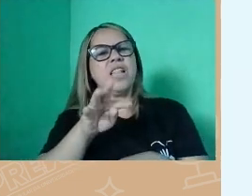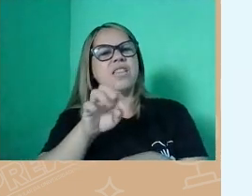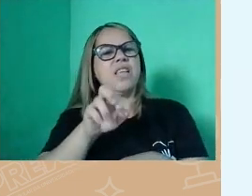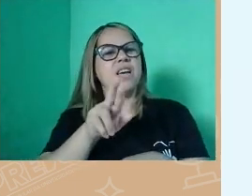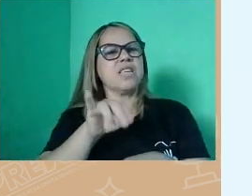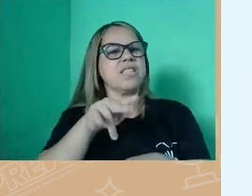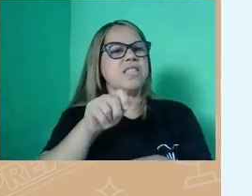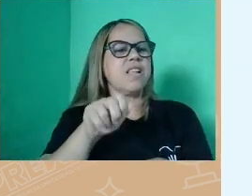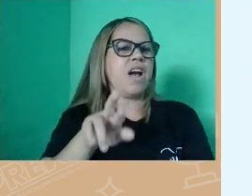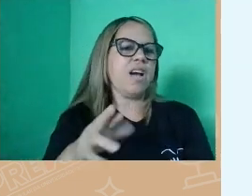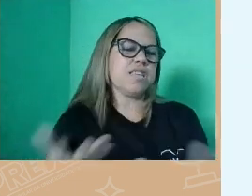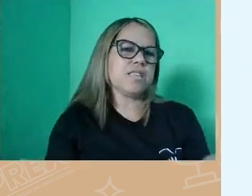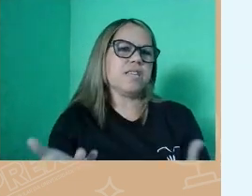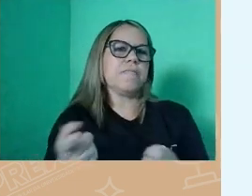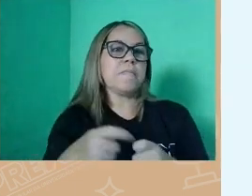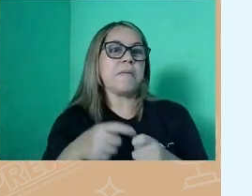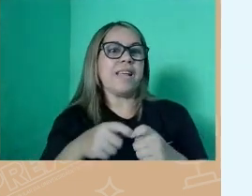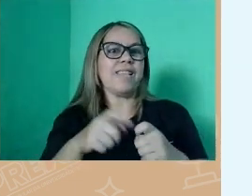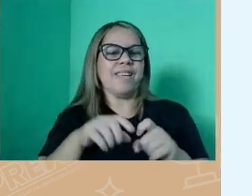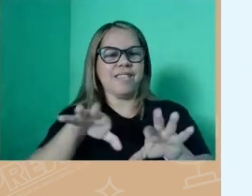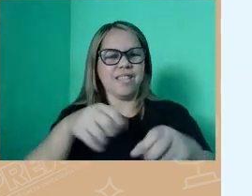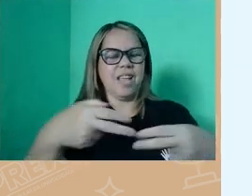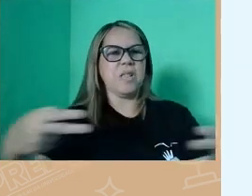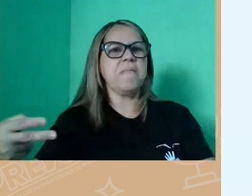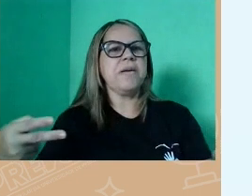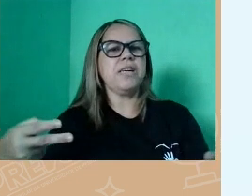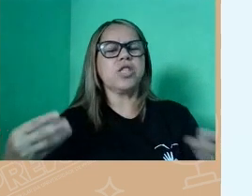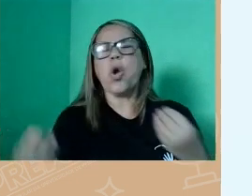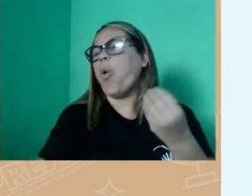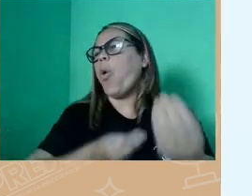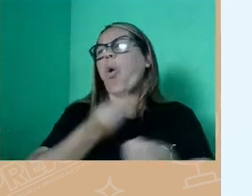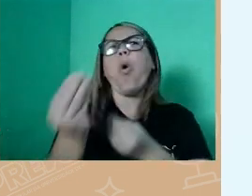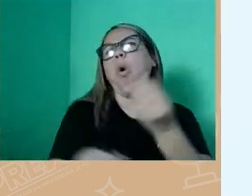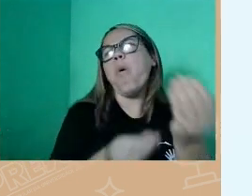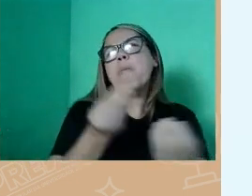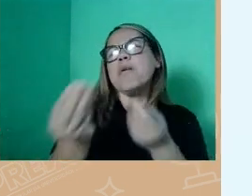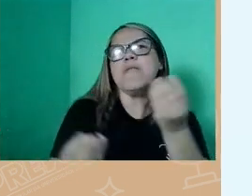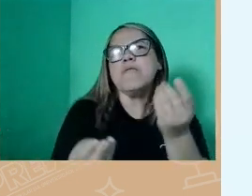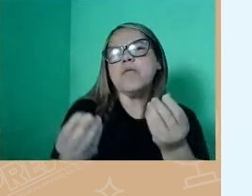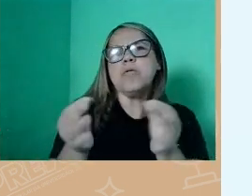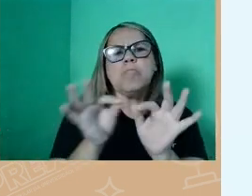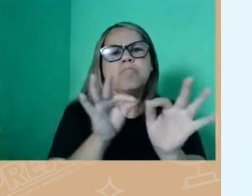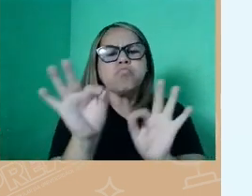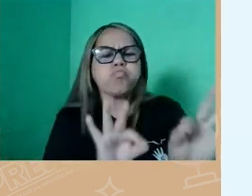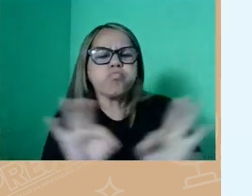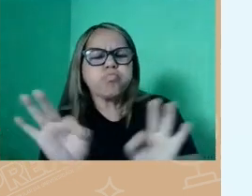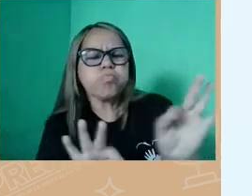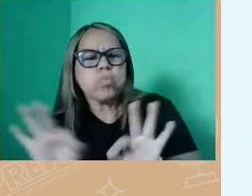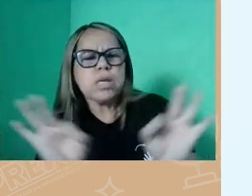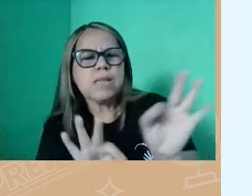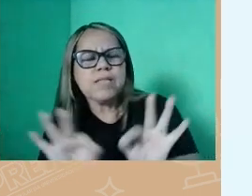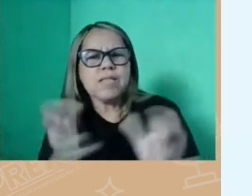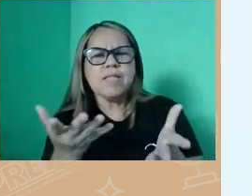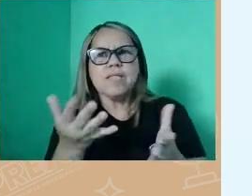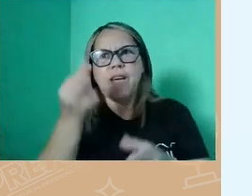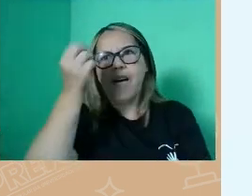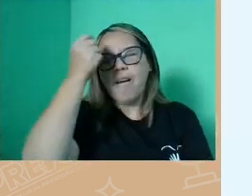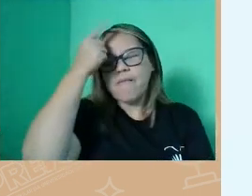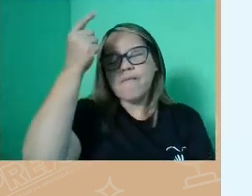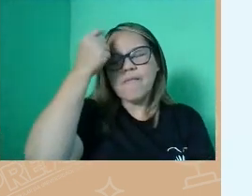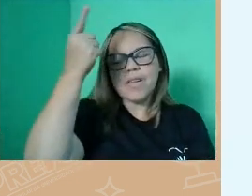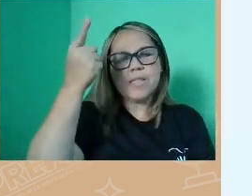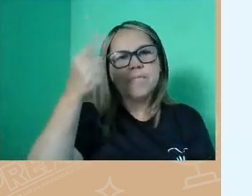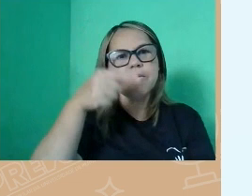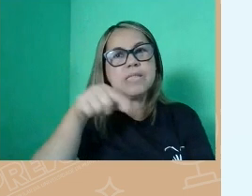critério de quem está dizendo como é que eu vou articular as minhas ideias para ser entendido. O